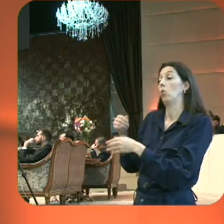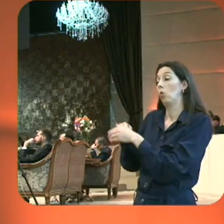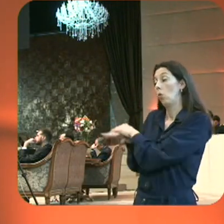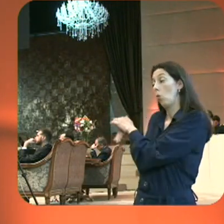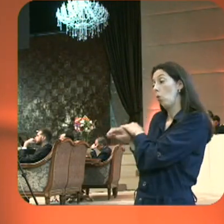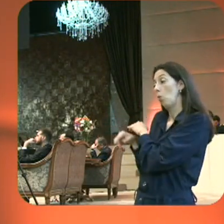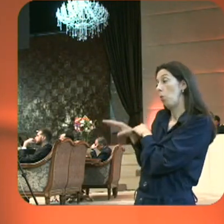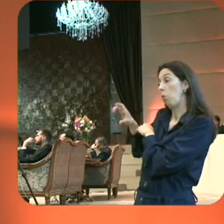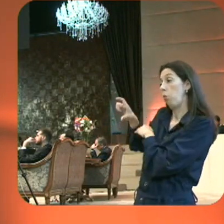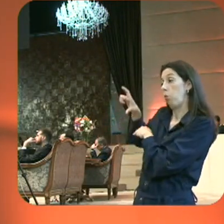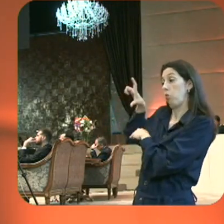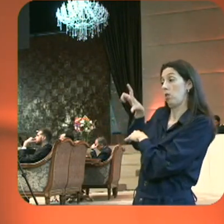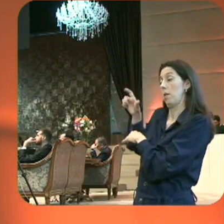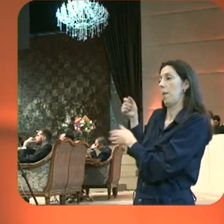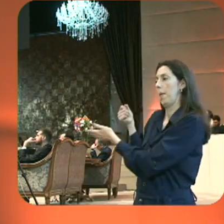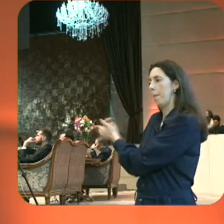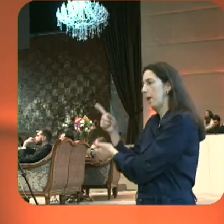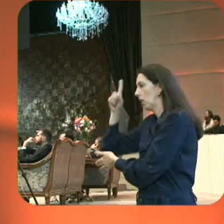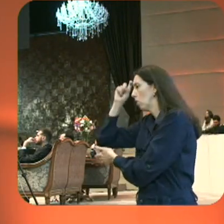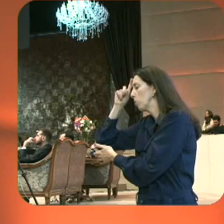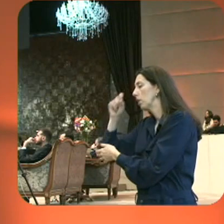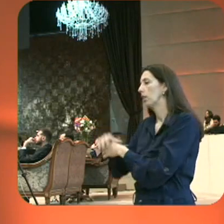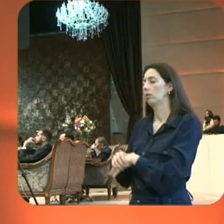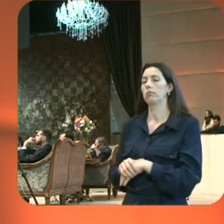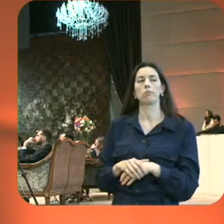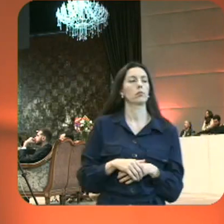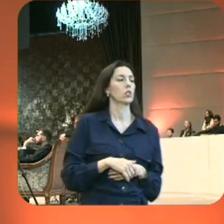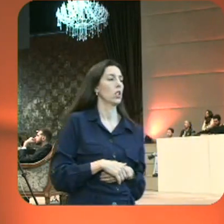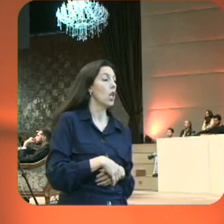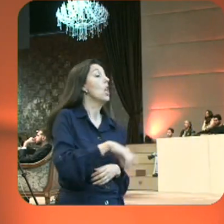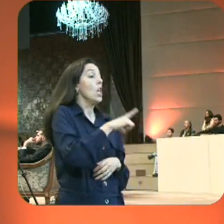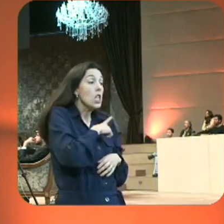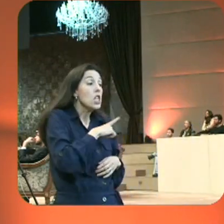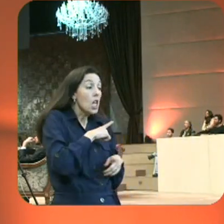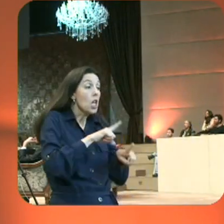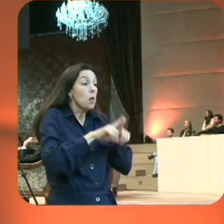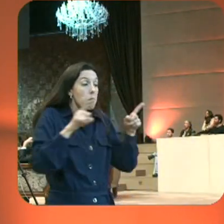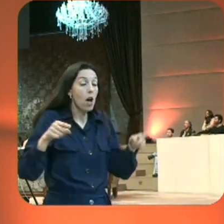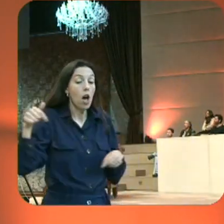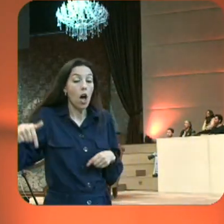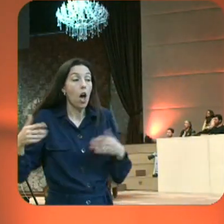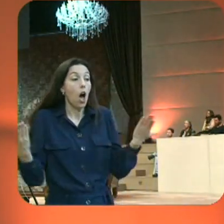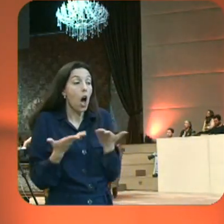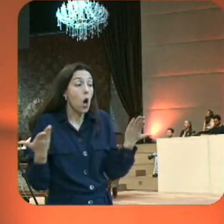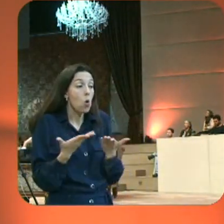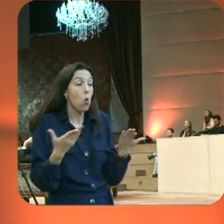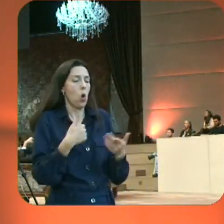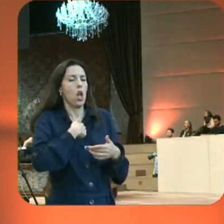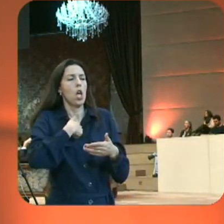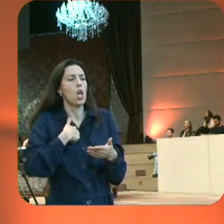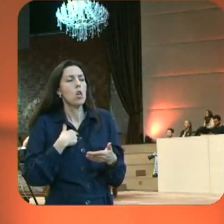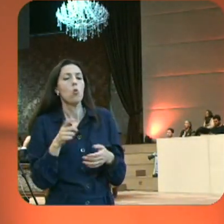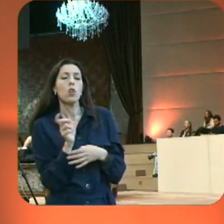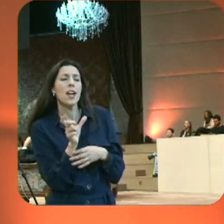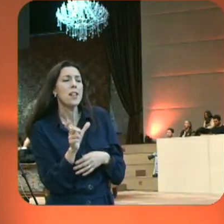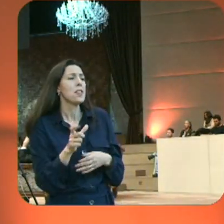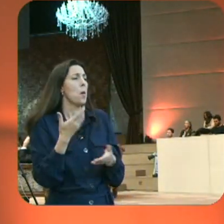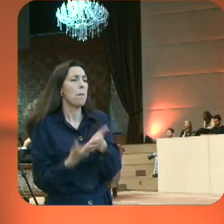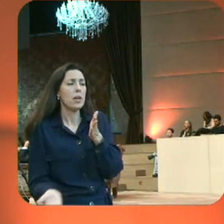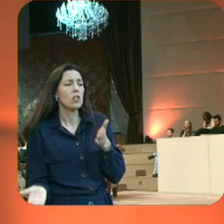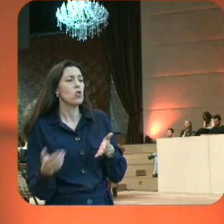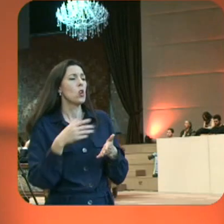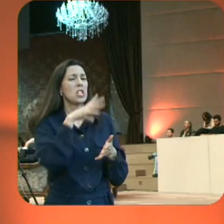Você tem dinheiro para pagar? Claro, pastor, eu só não tenho talão de cheque, que eu não tenho cartão e tal, e era